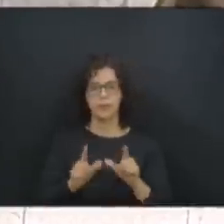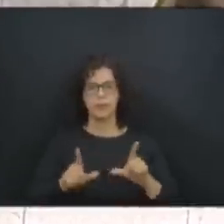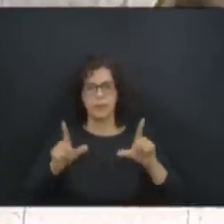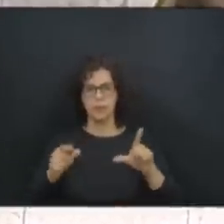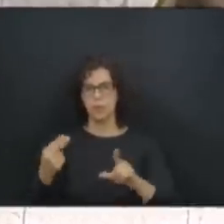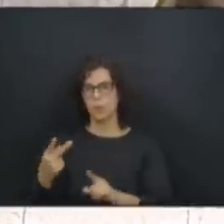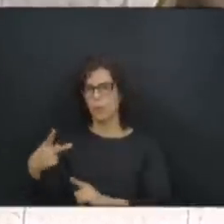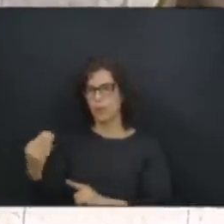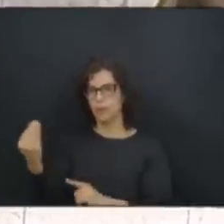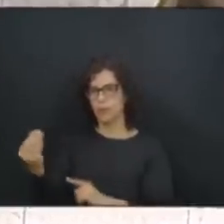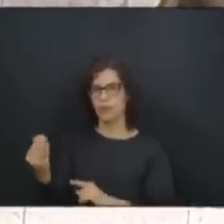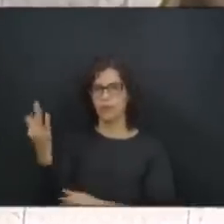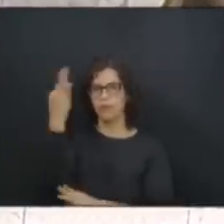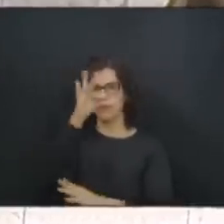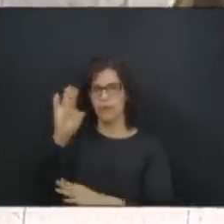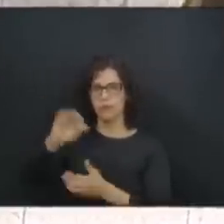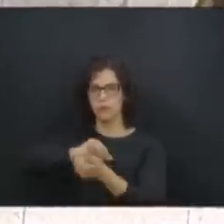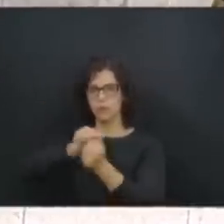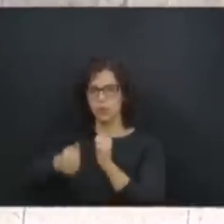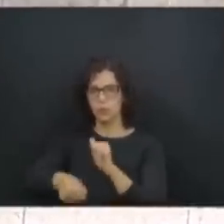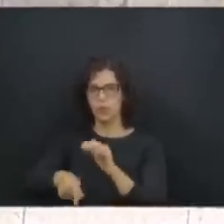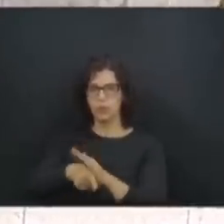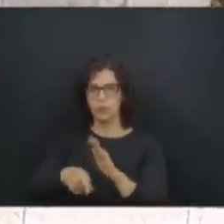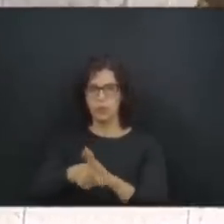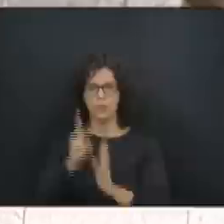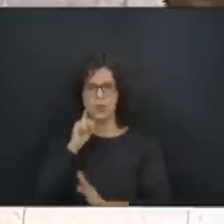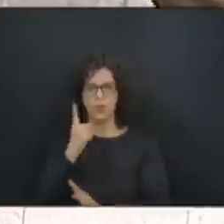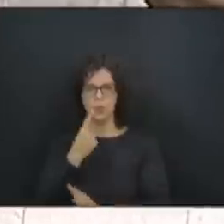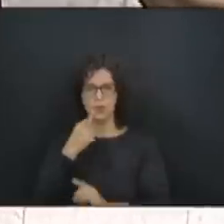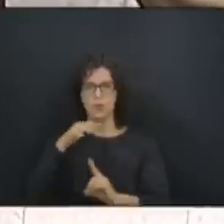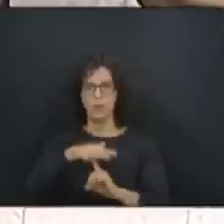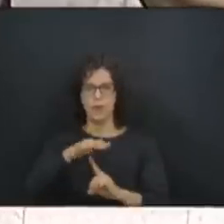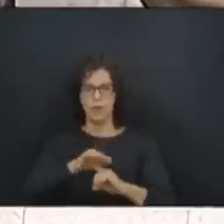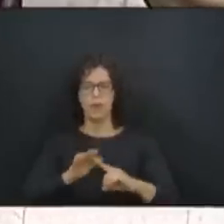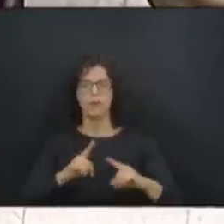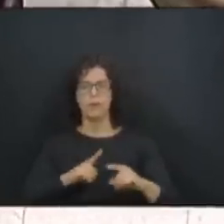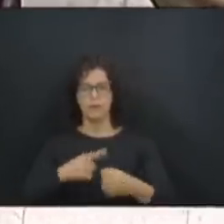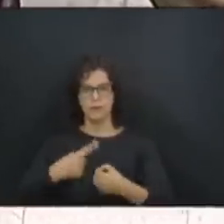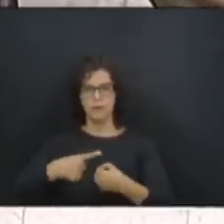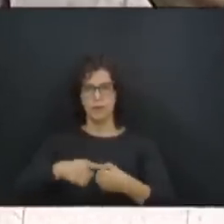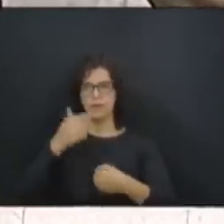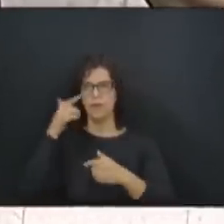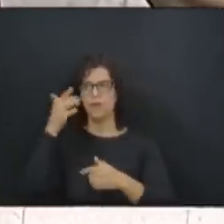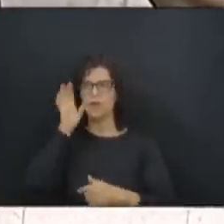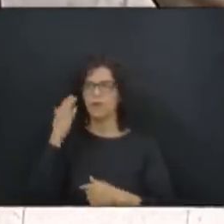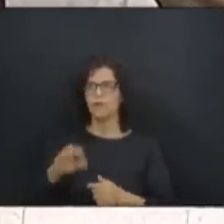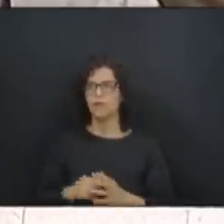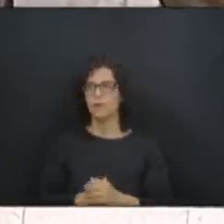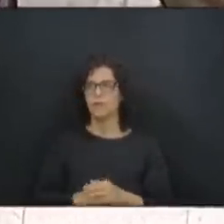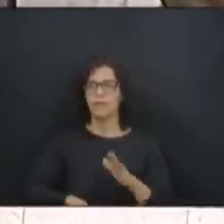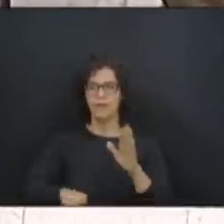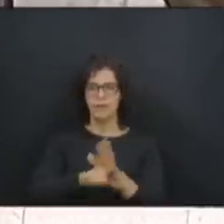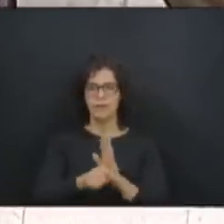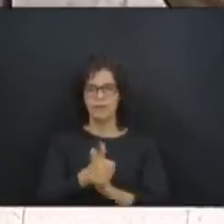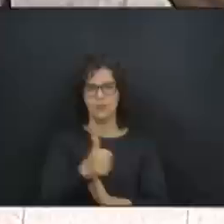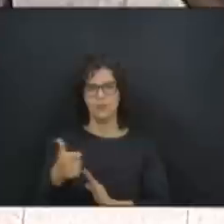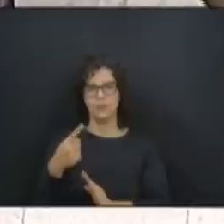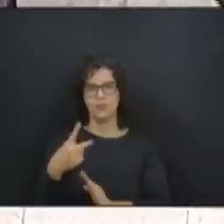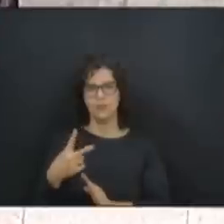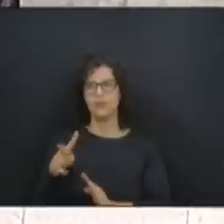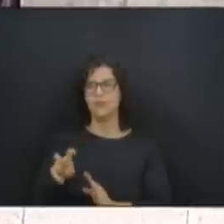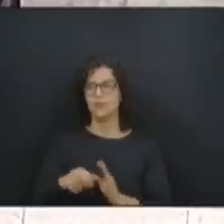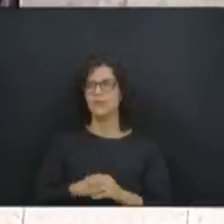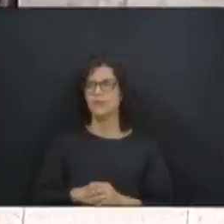consegue o título pública a Federação desportiva de surdos do Paraná com sede do município de Curitiba Lei Nº 21